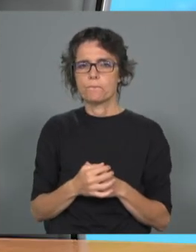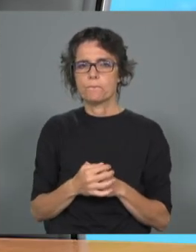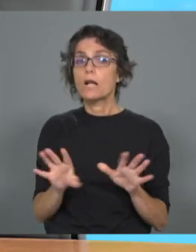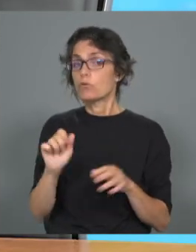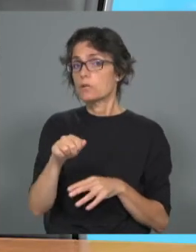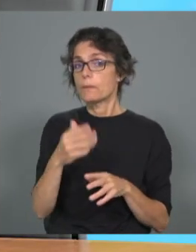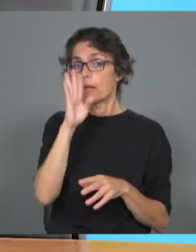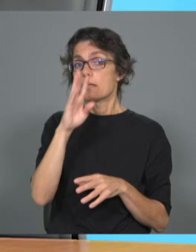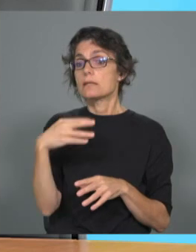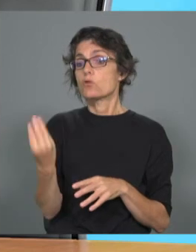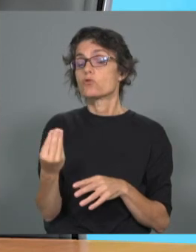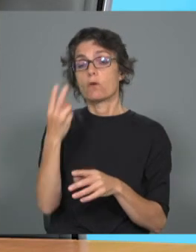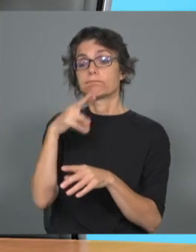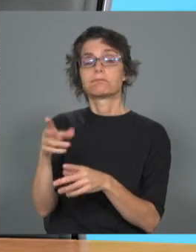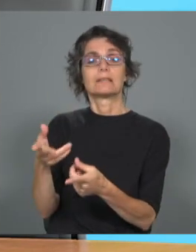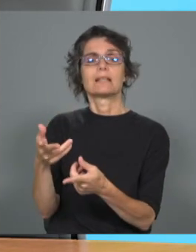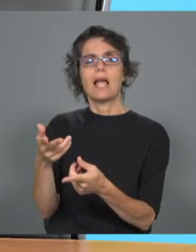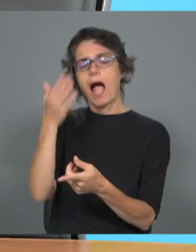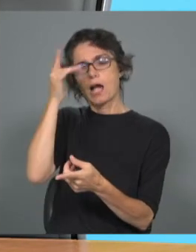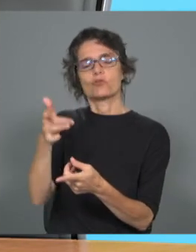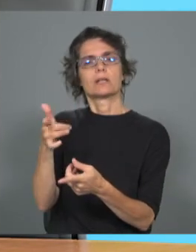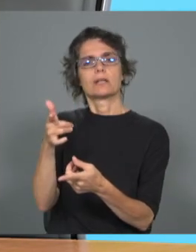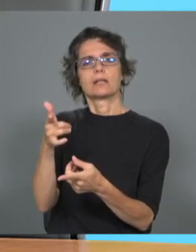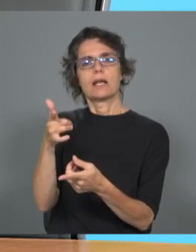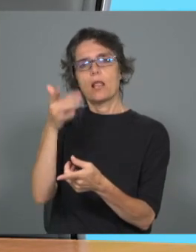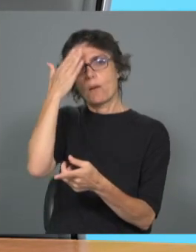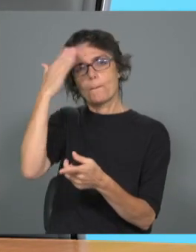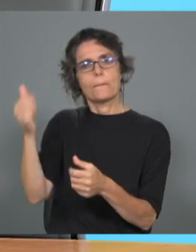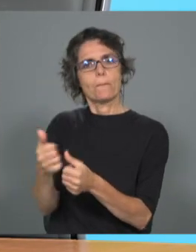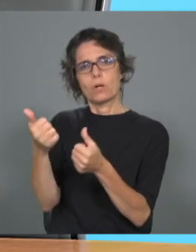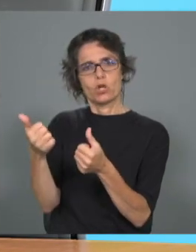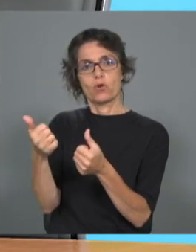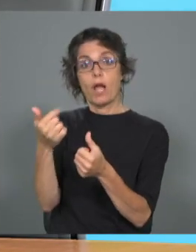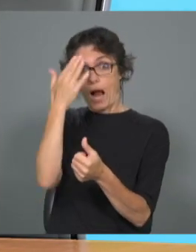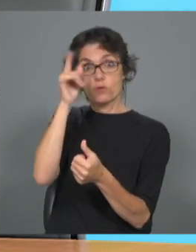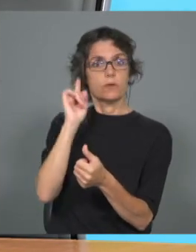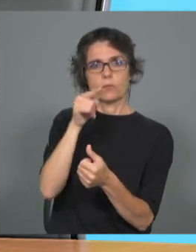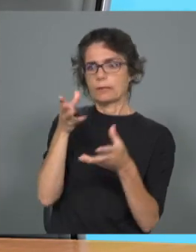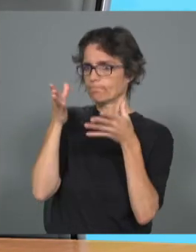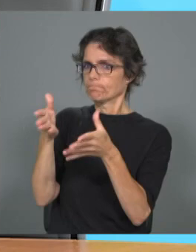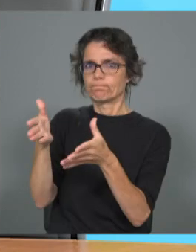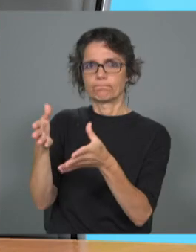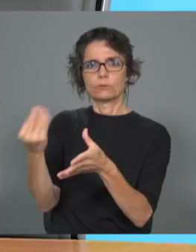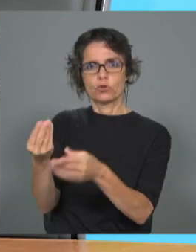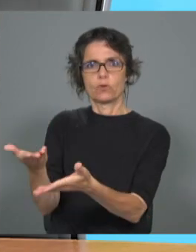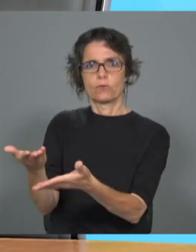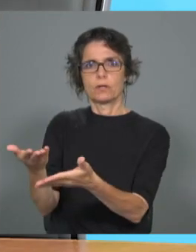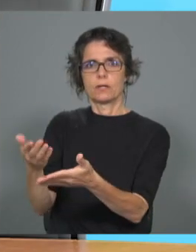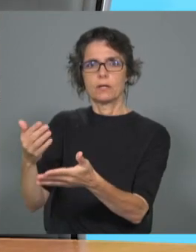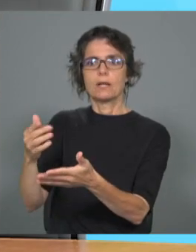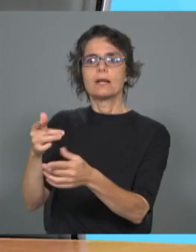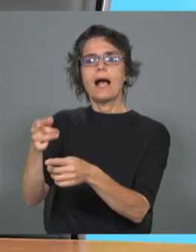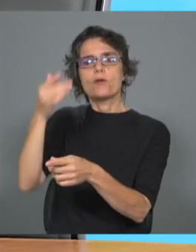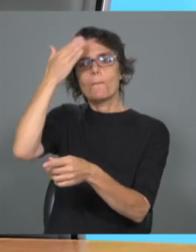mais jovens, têm uma maior capacidade, e se forem, e é nelas que temos que apostar, têm uma maior